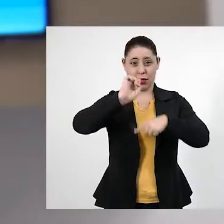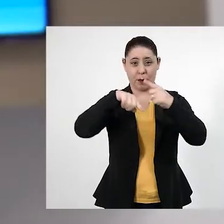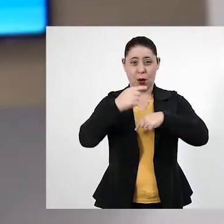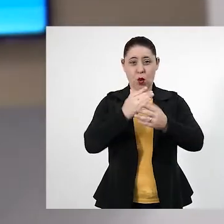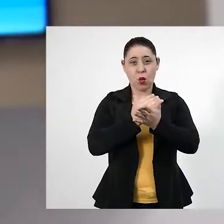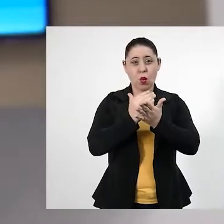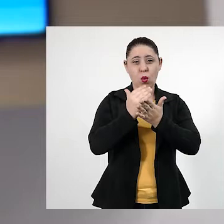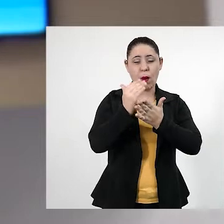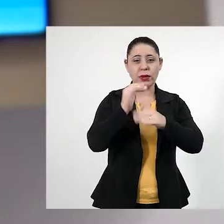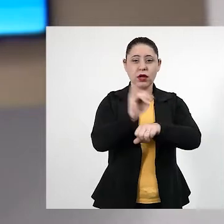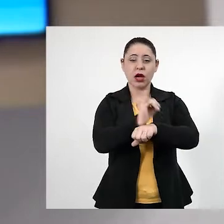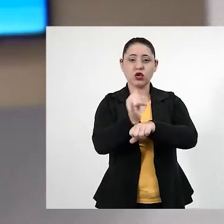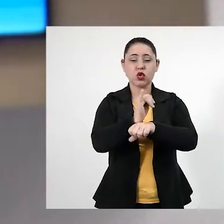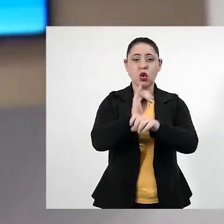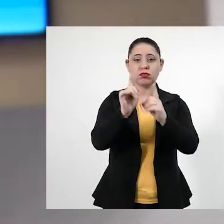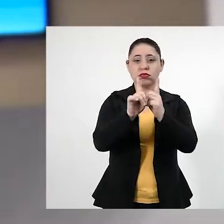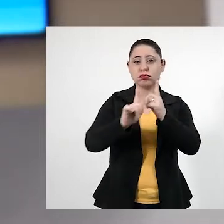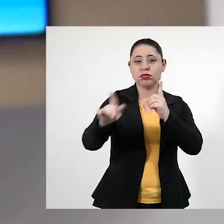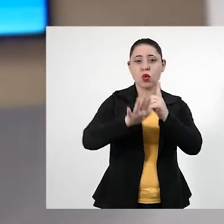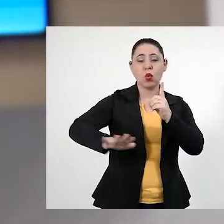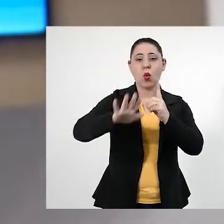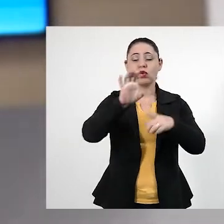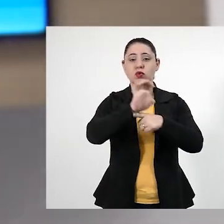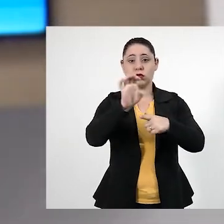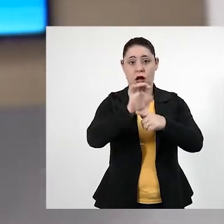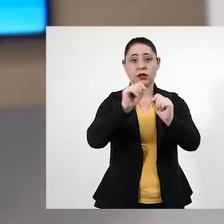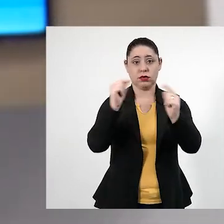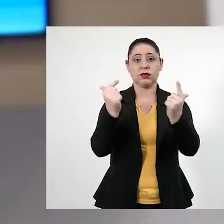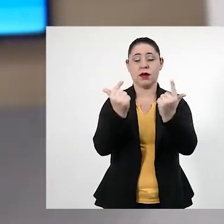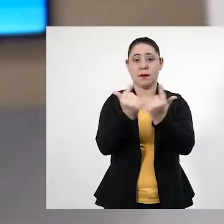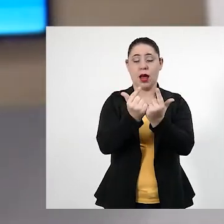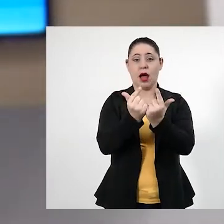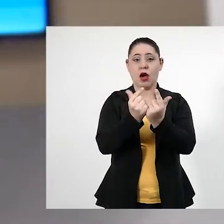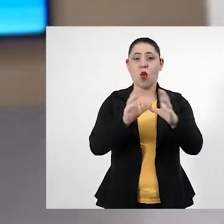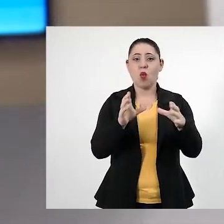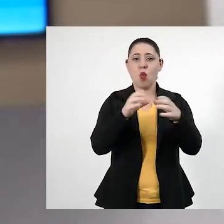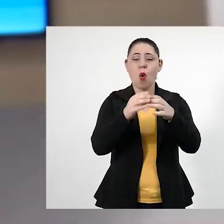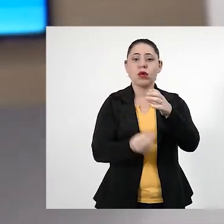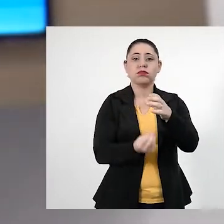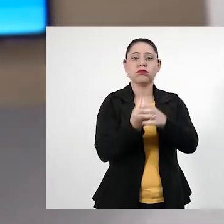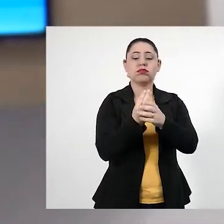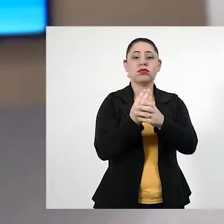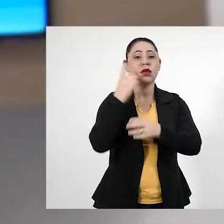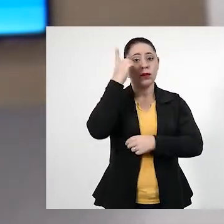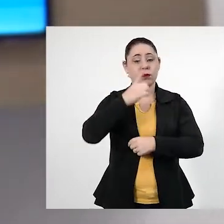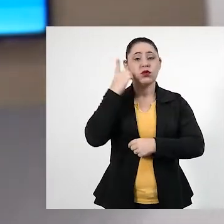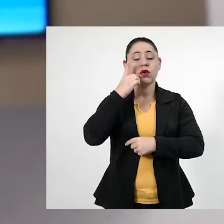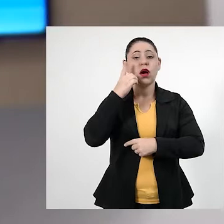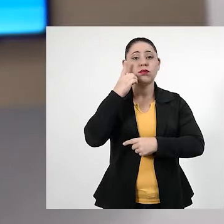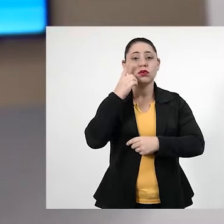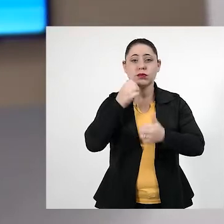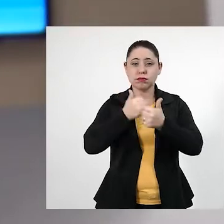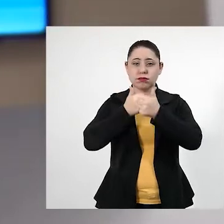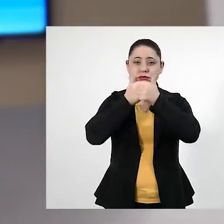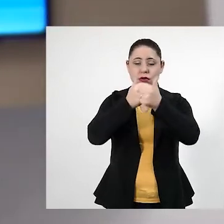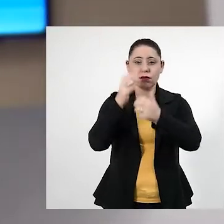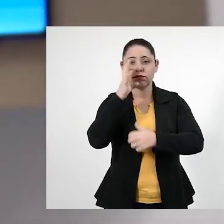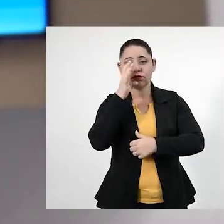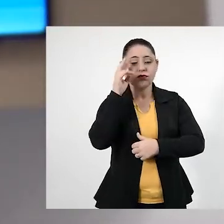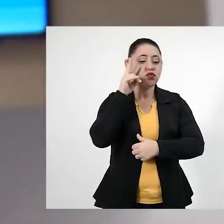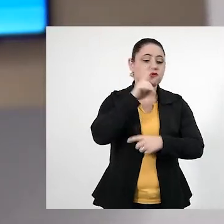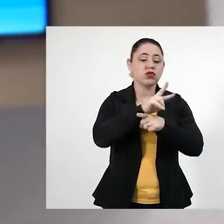Logo após o início das ações de isolamento no estado, a Assembleia montou uma comissão de parlamentares para